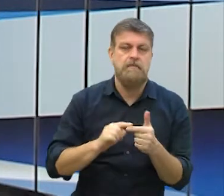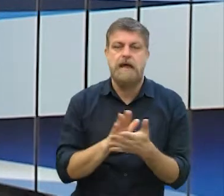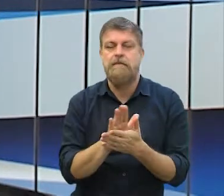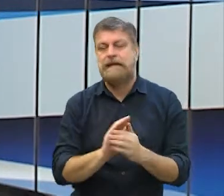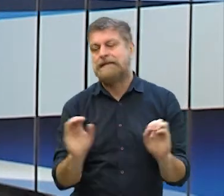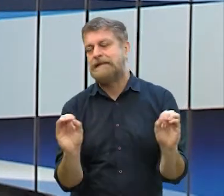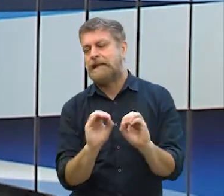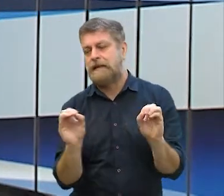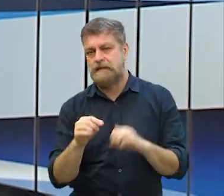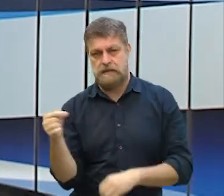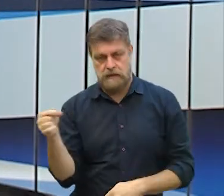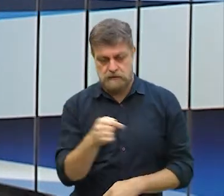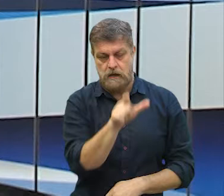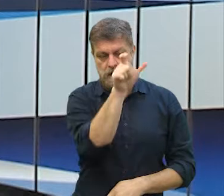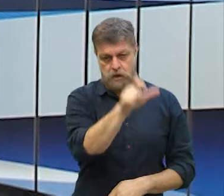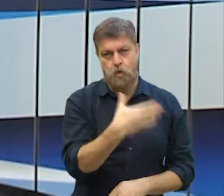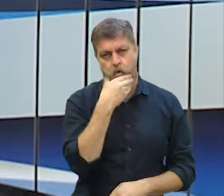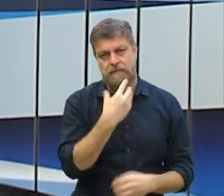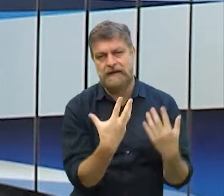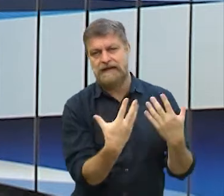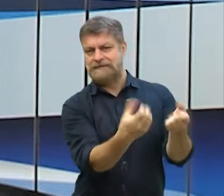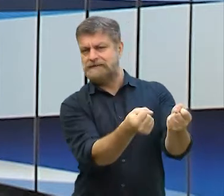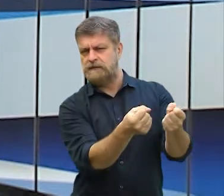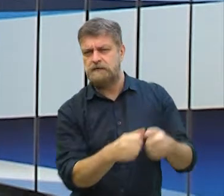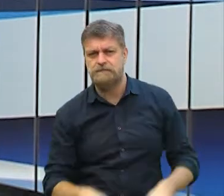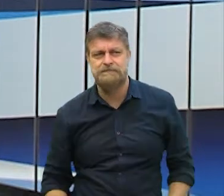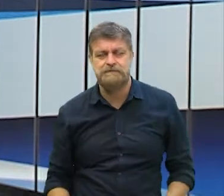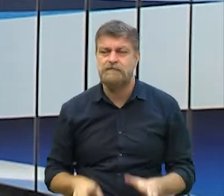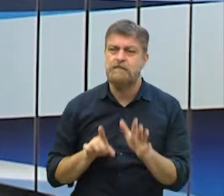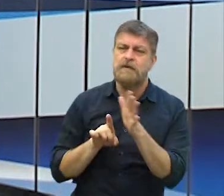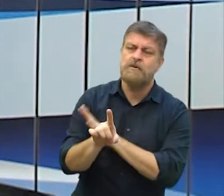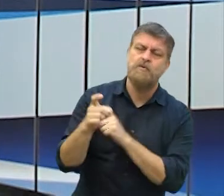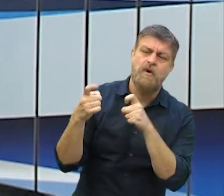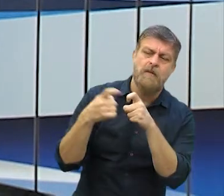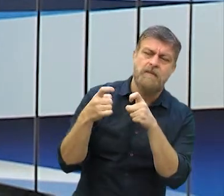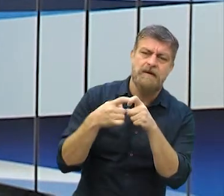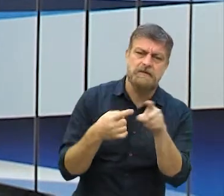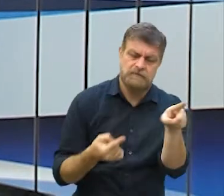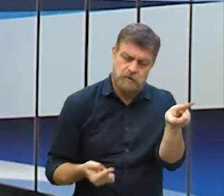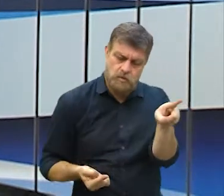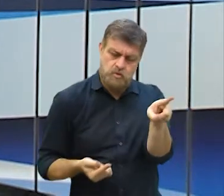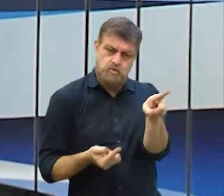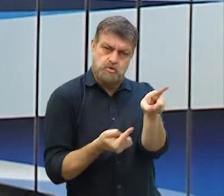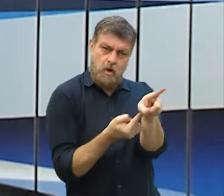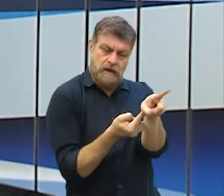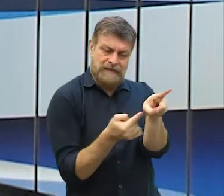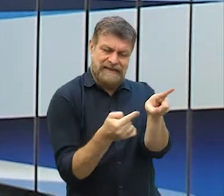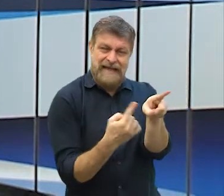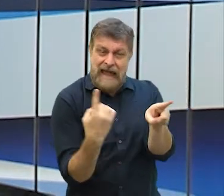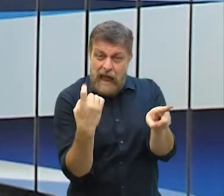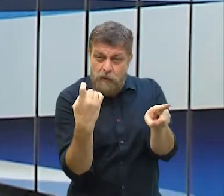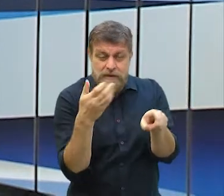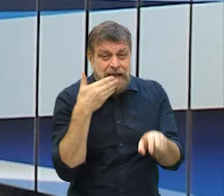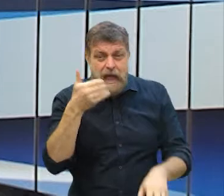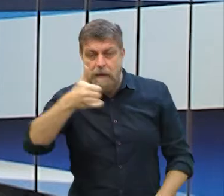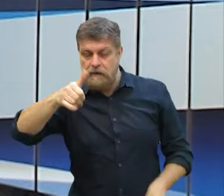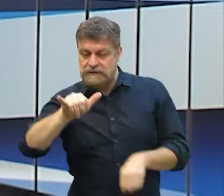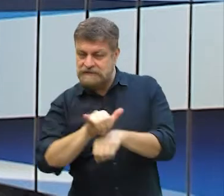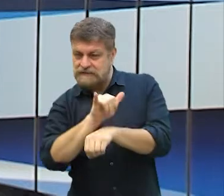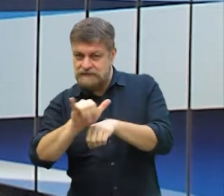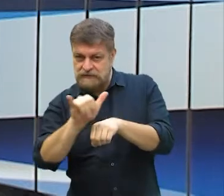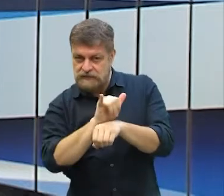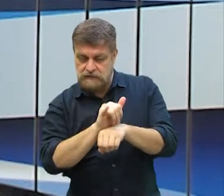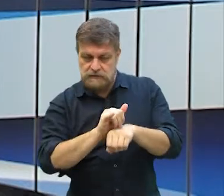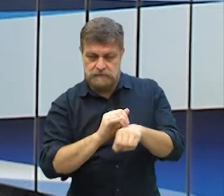não enfrentou resistência por parte dos pacientes. Alexandre, o exame do toque é a única ou